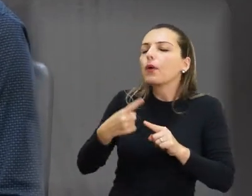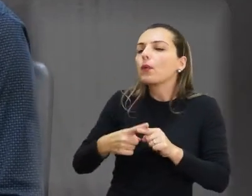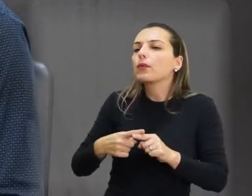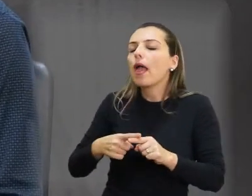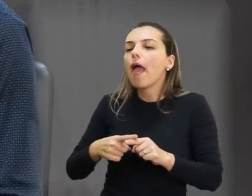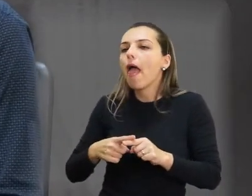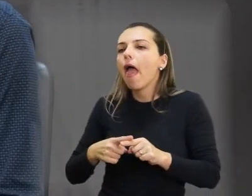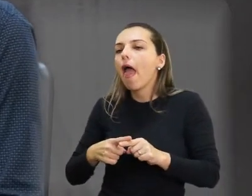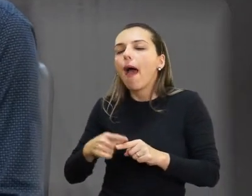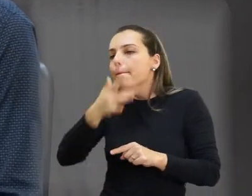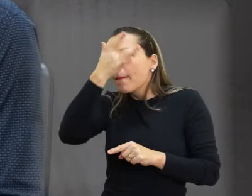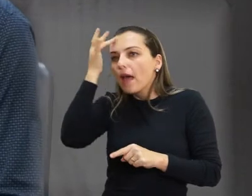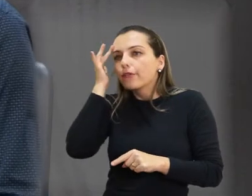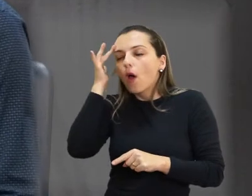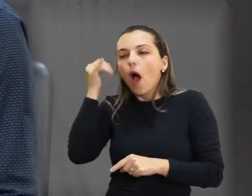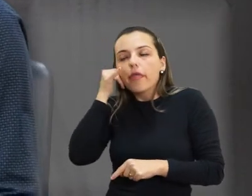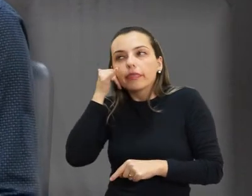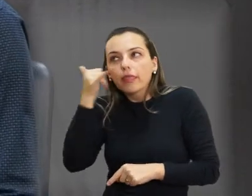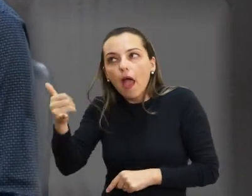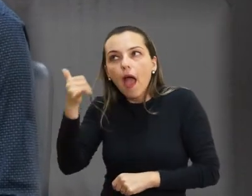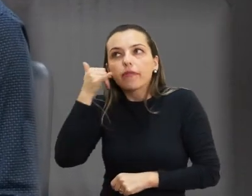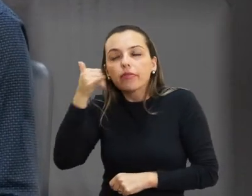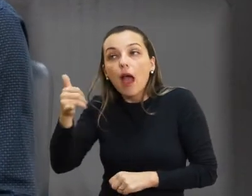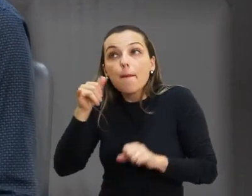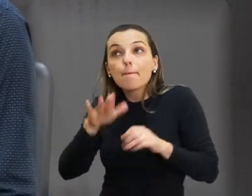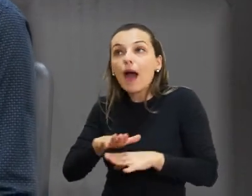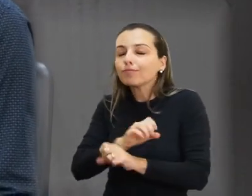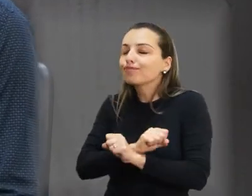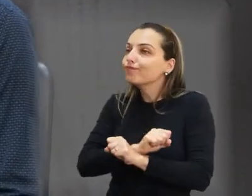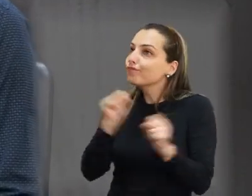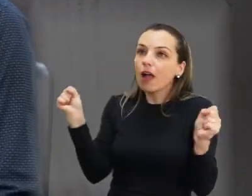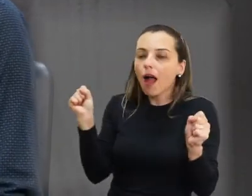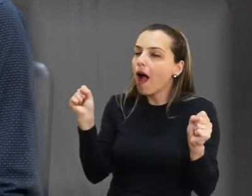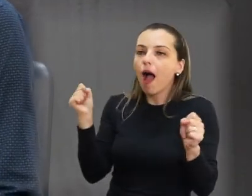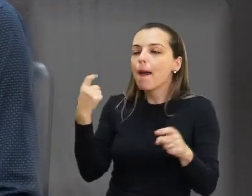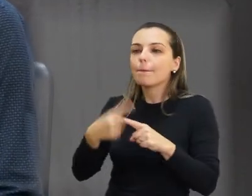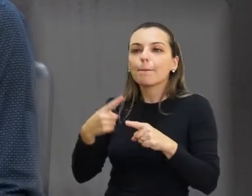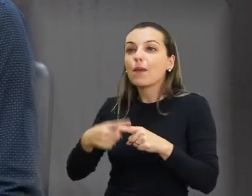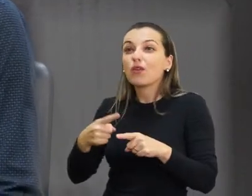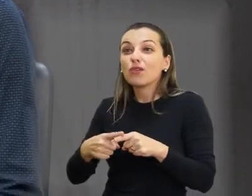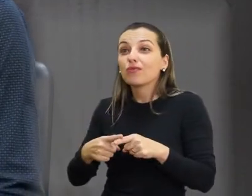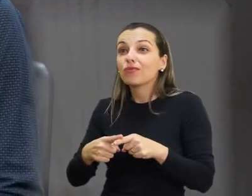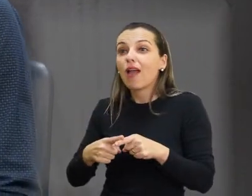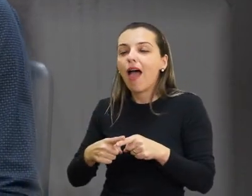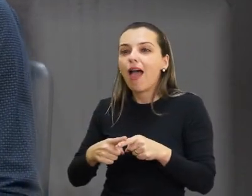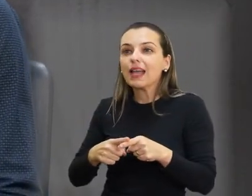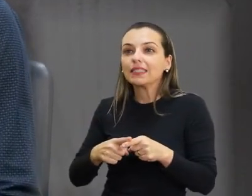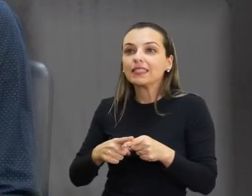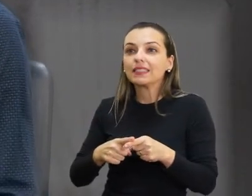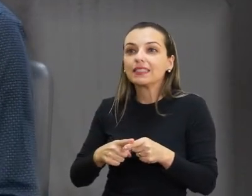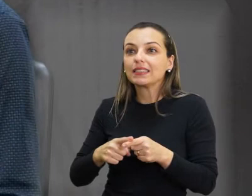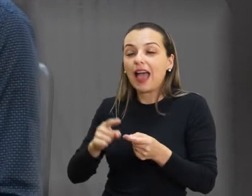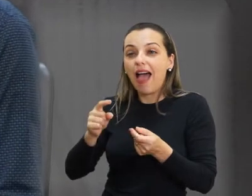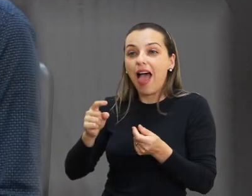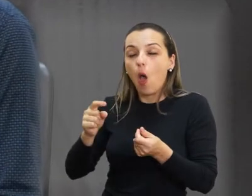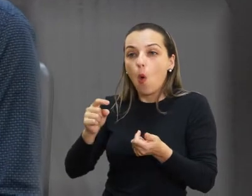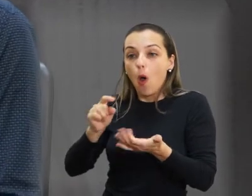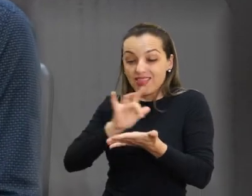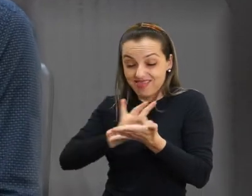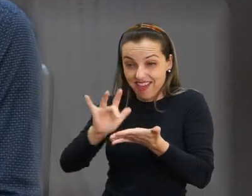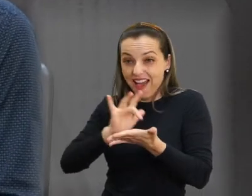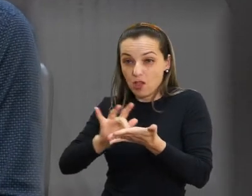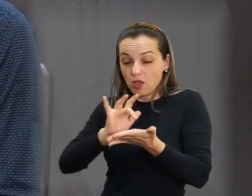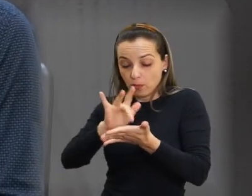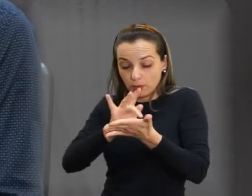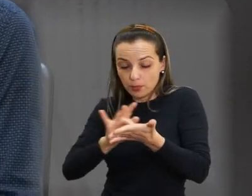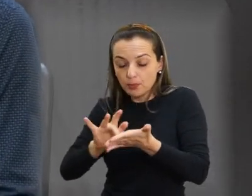vejo um fogo, um mato pegando fogo e não consigo. Por quê? Porque infelizmente não recebia ligação de celular do 0800. A